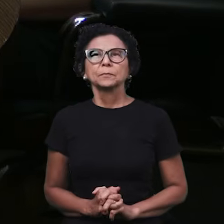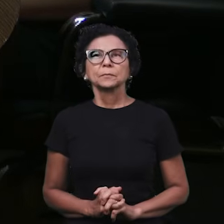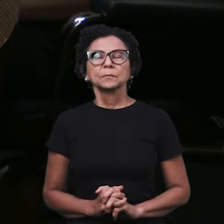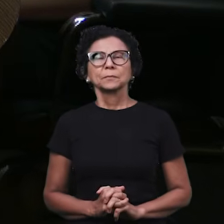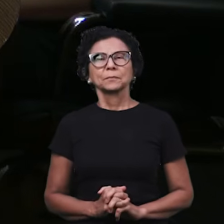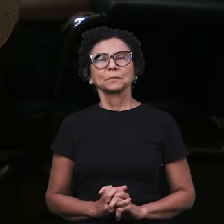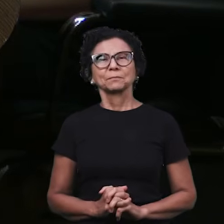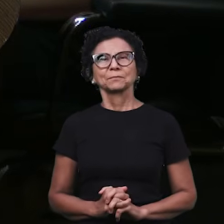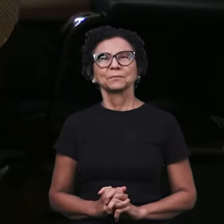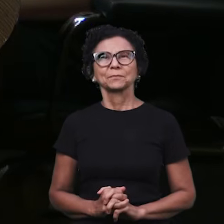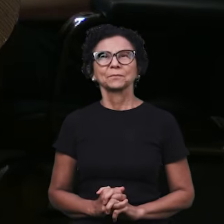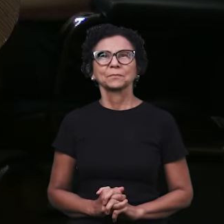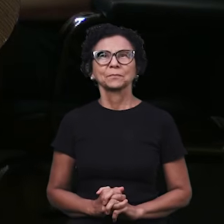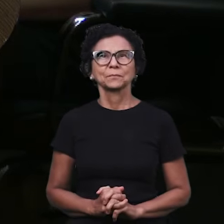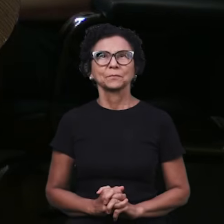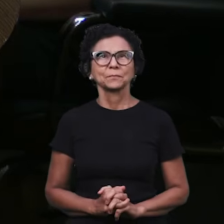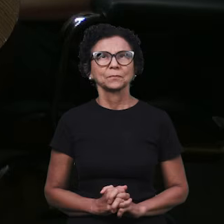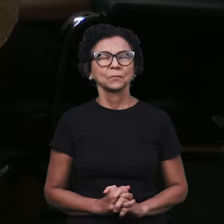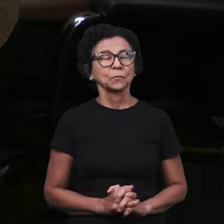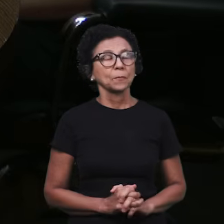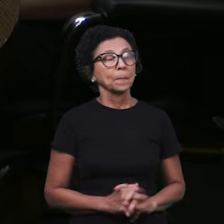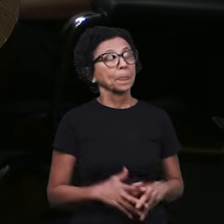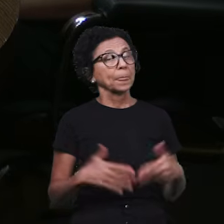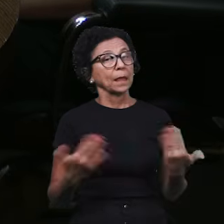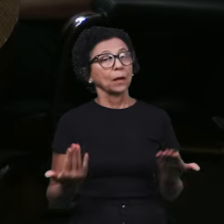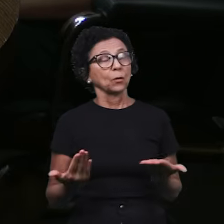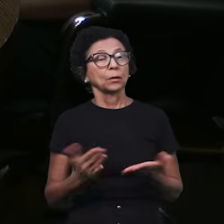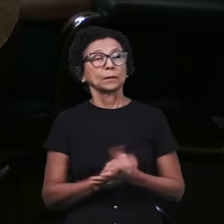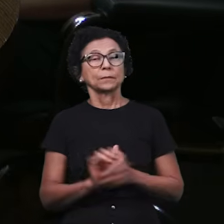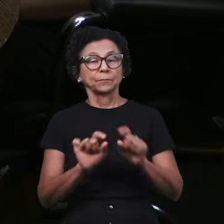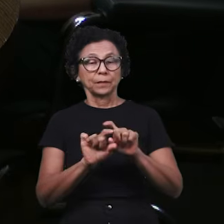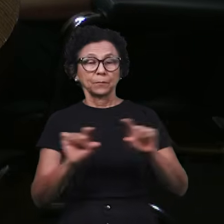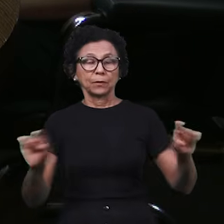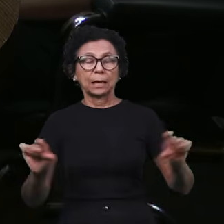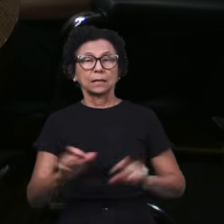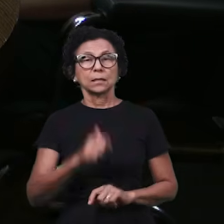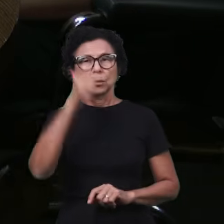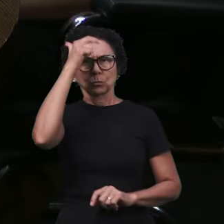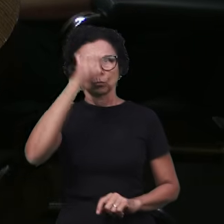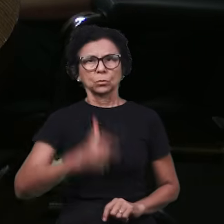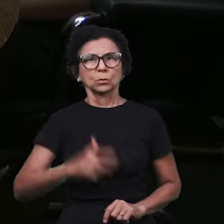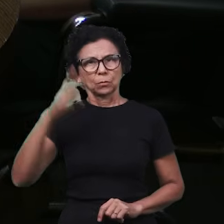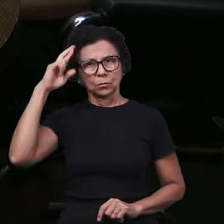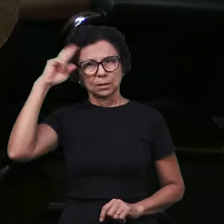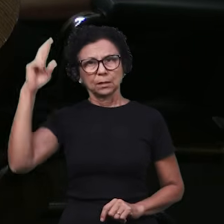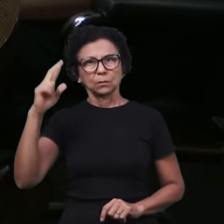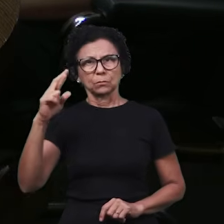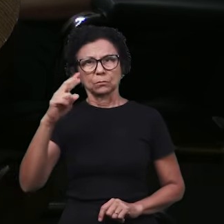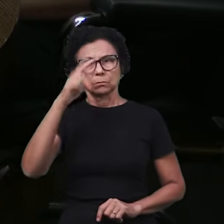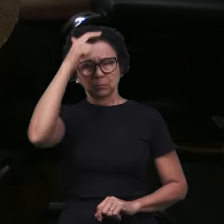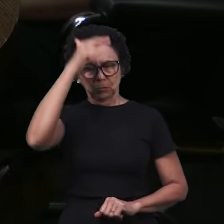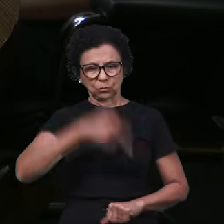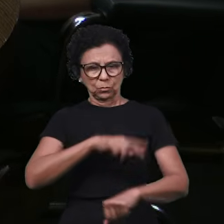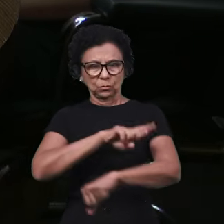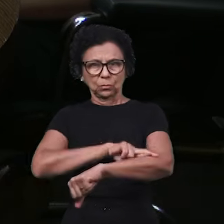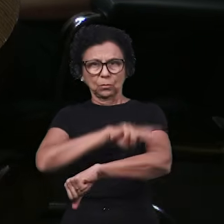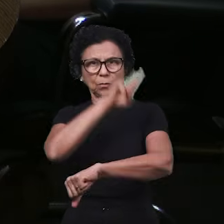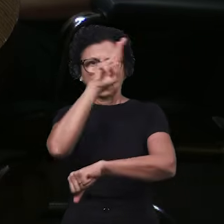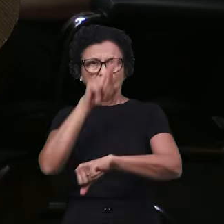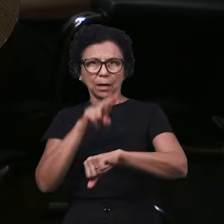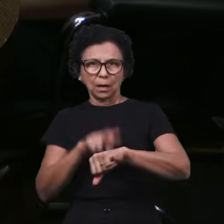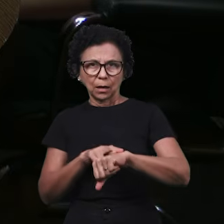das afirmações. Sou o Senhor, sou a rocha. Acredito que muitos têm dificuldade de fazer eu